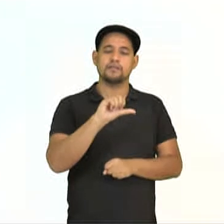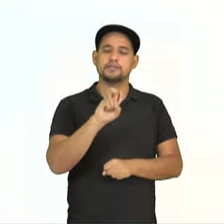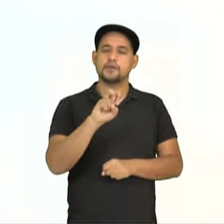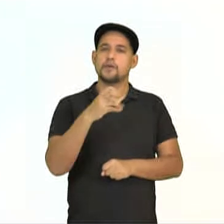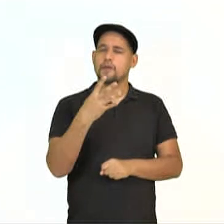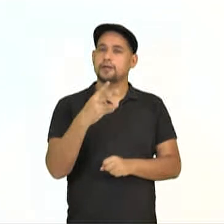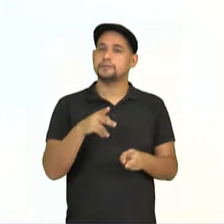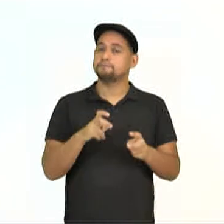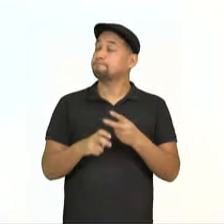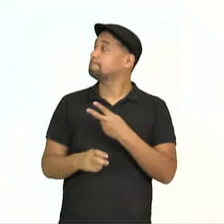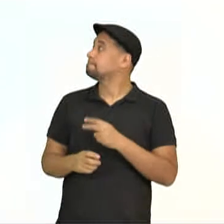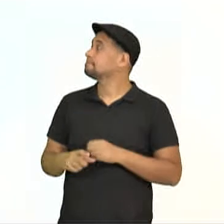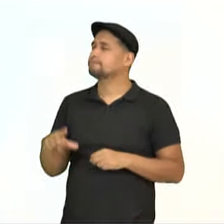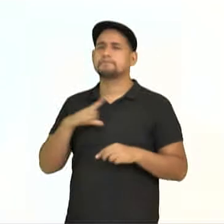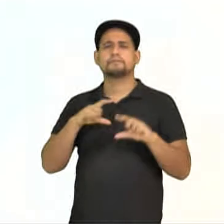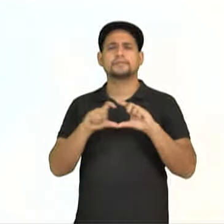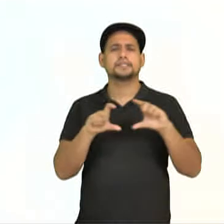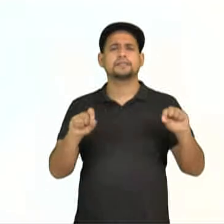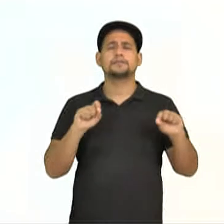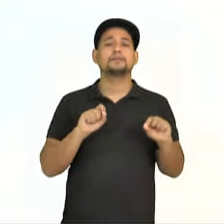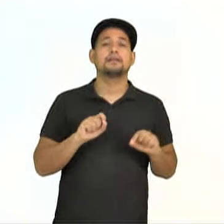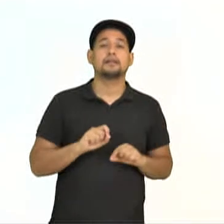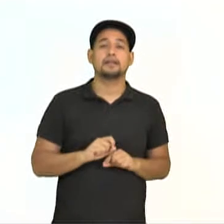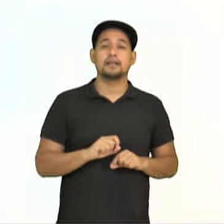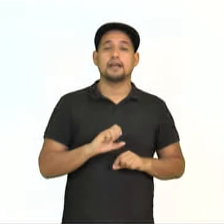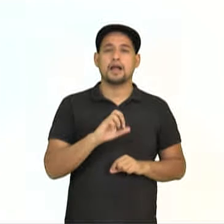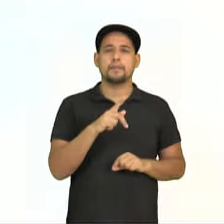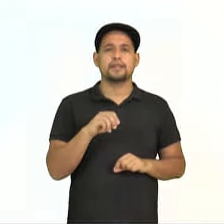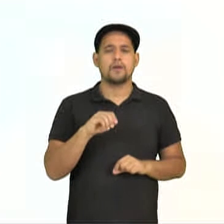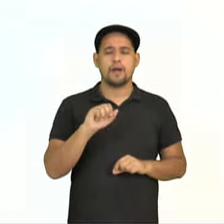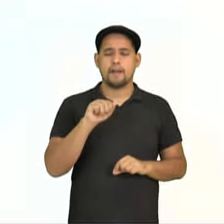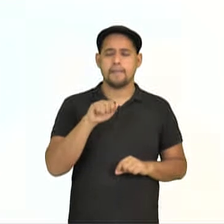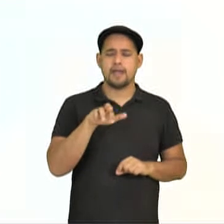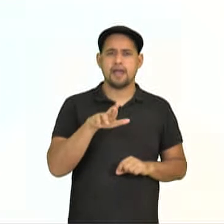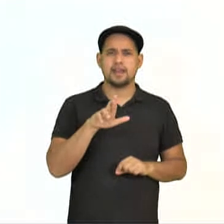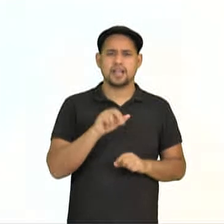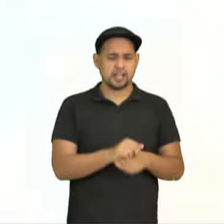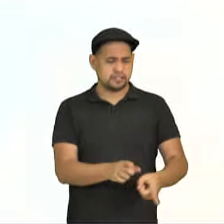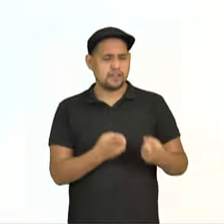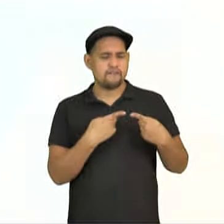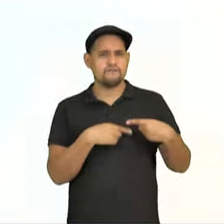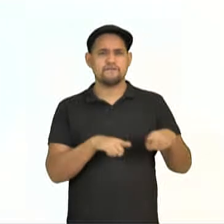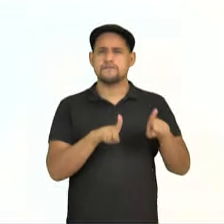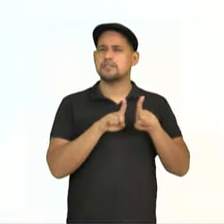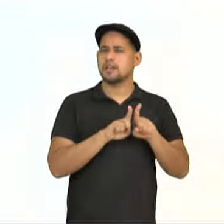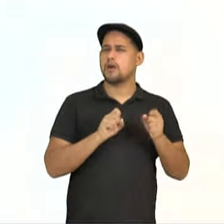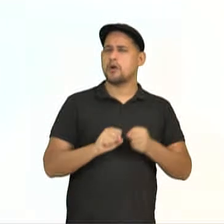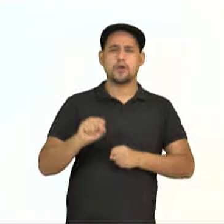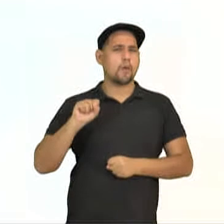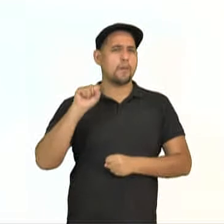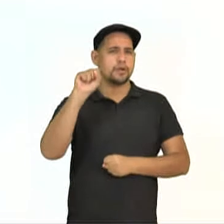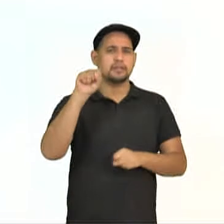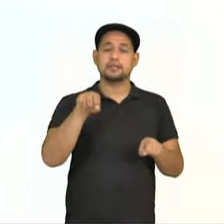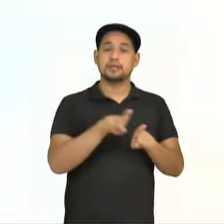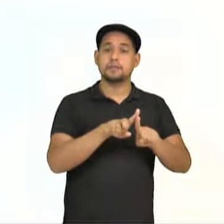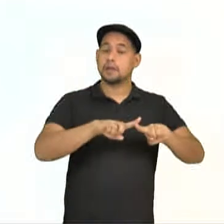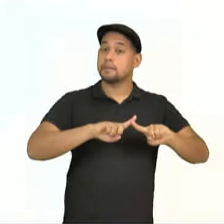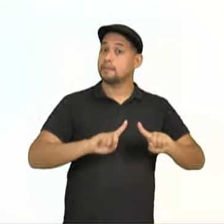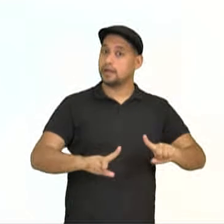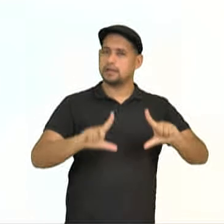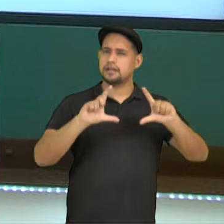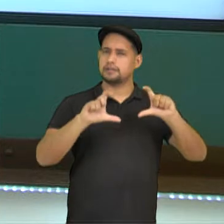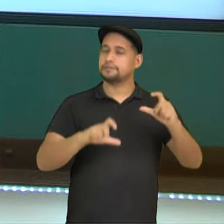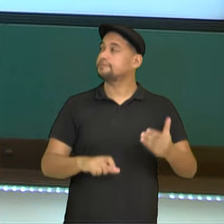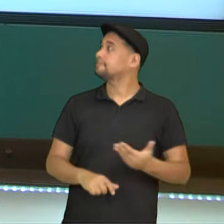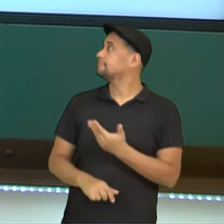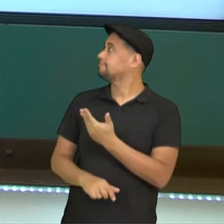1954. Que tem o título Capitão América desafia as hordas comunistas. Com base nessa